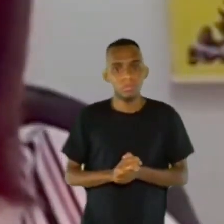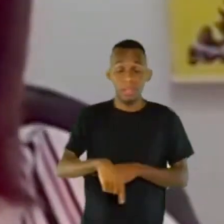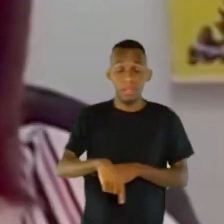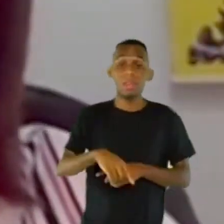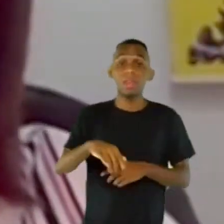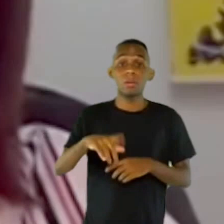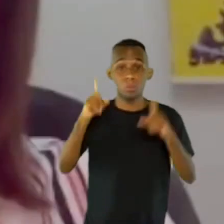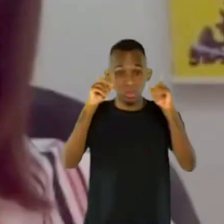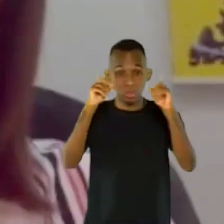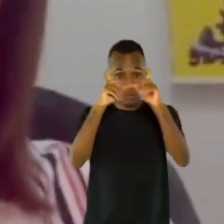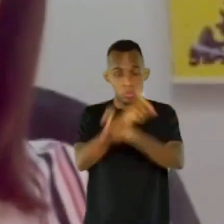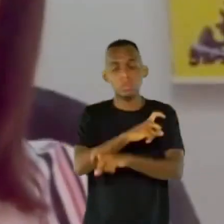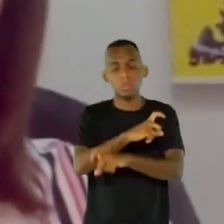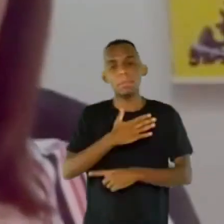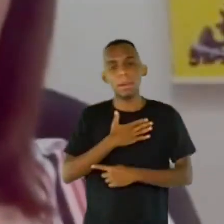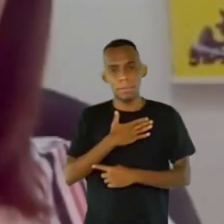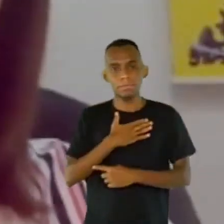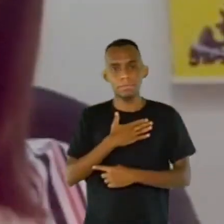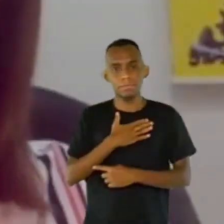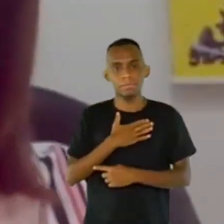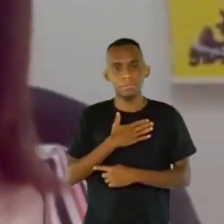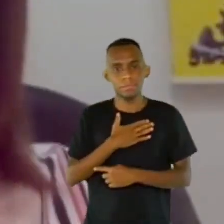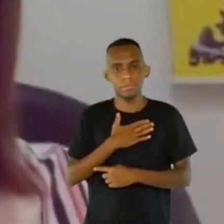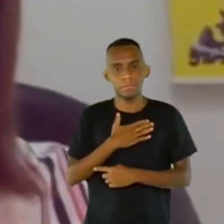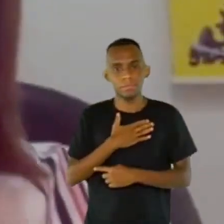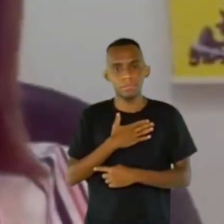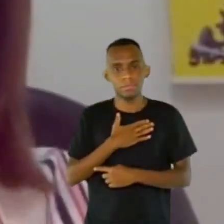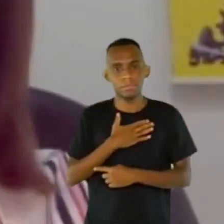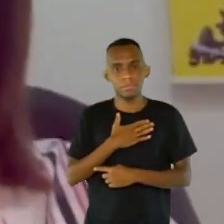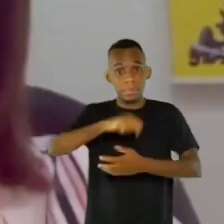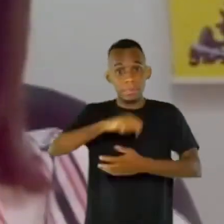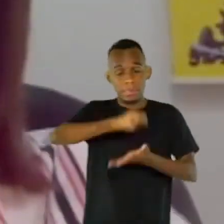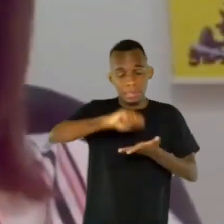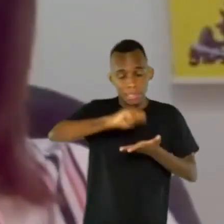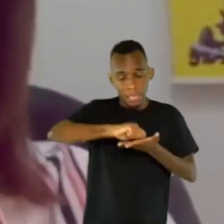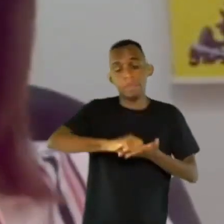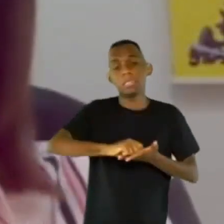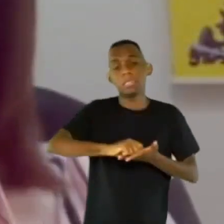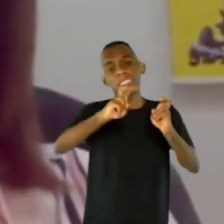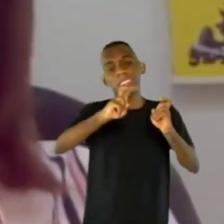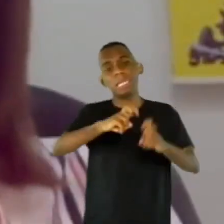mim na escritura desse romance, né?